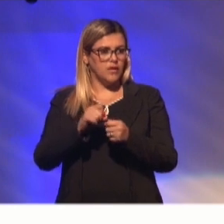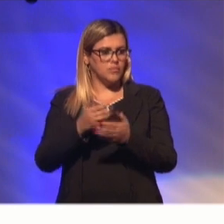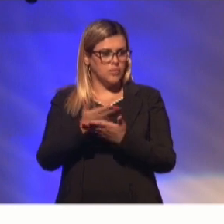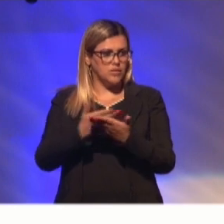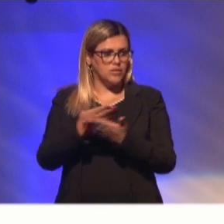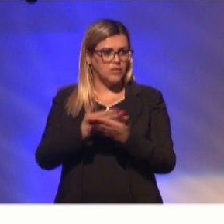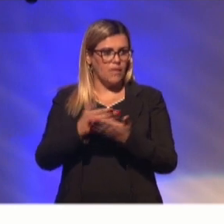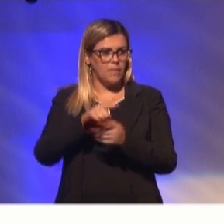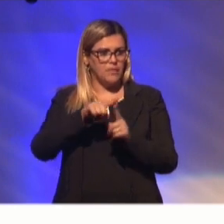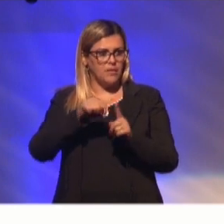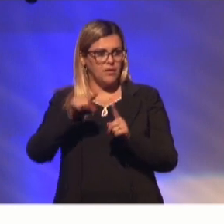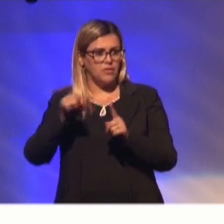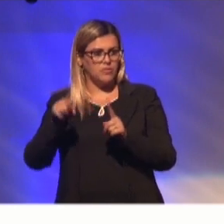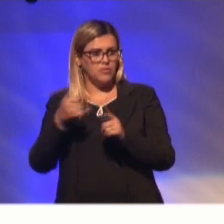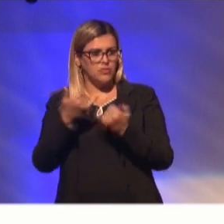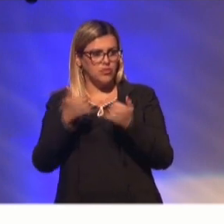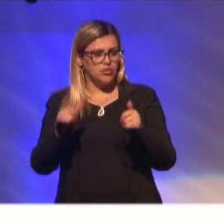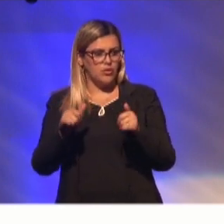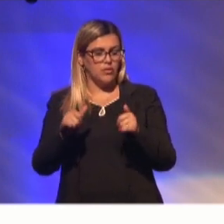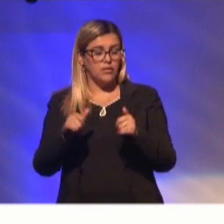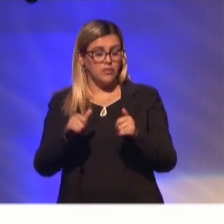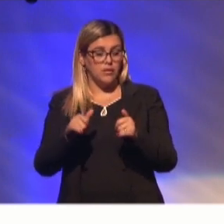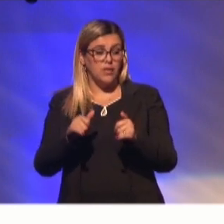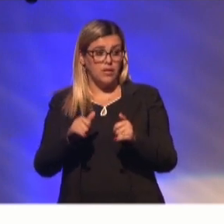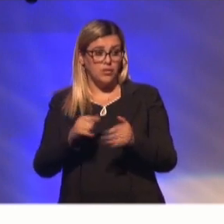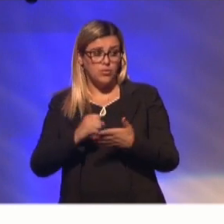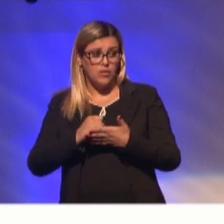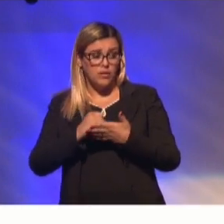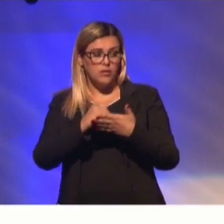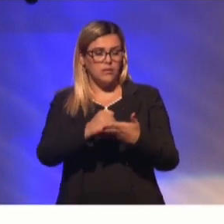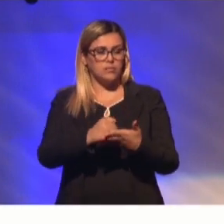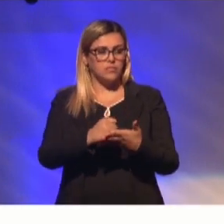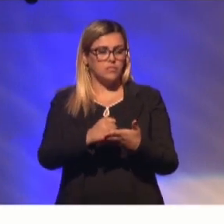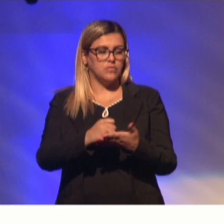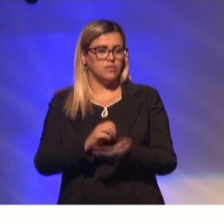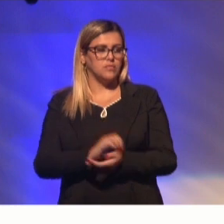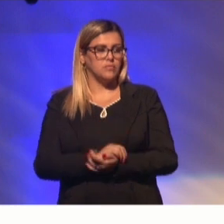a aplicação das ondas. E com isso vai favorecer